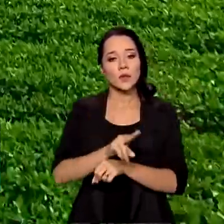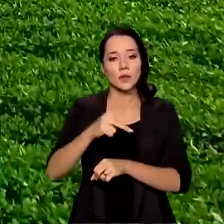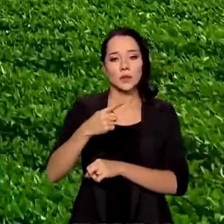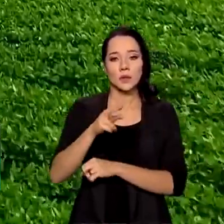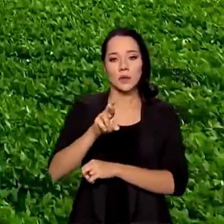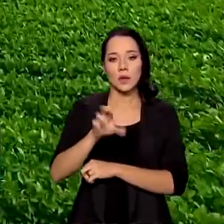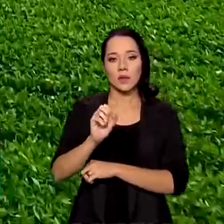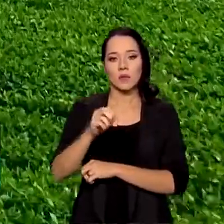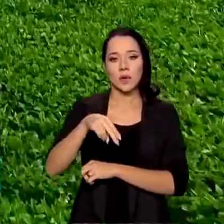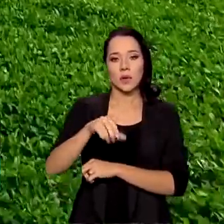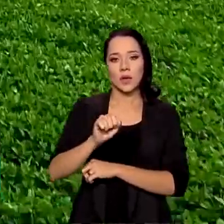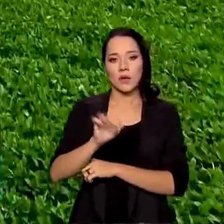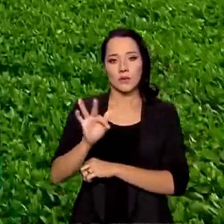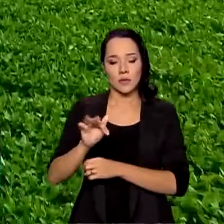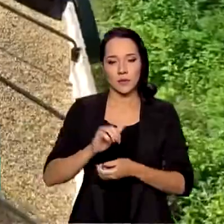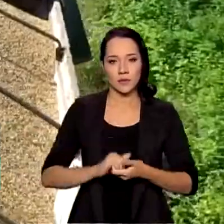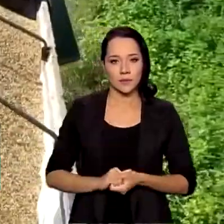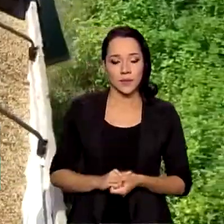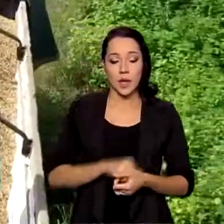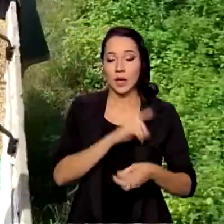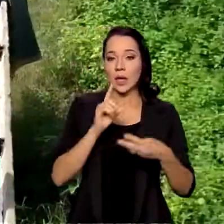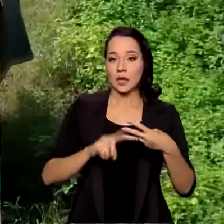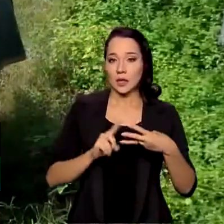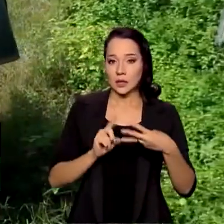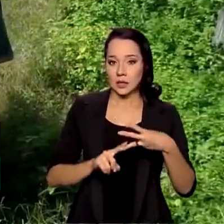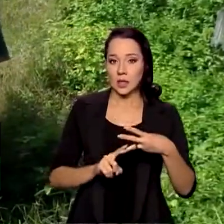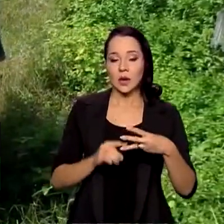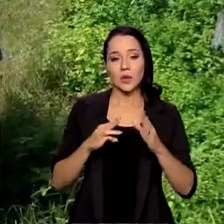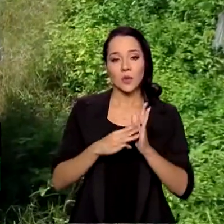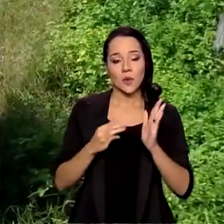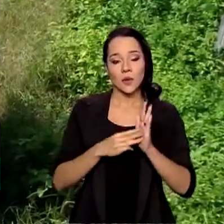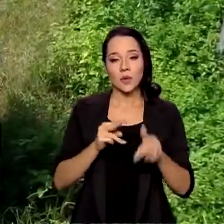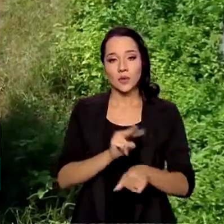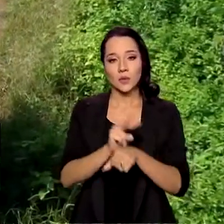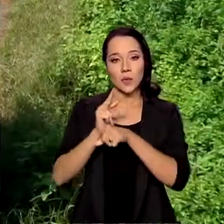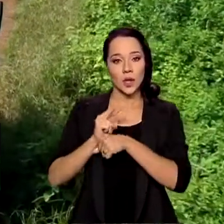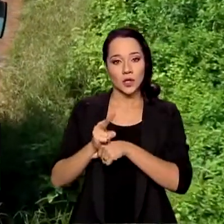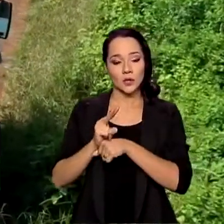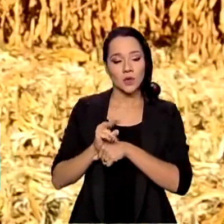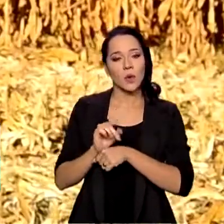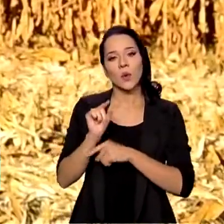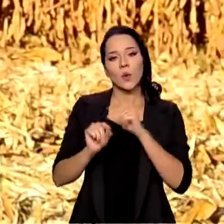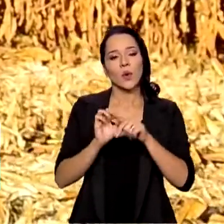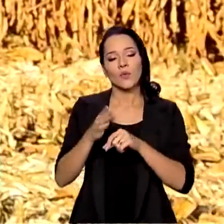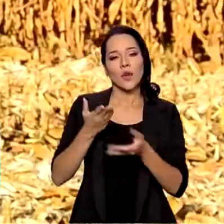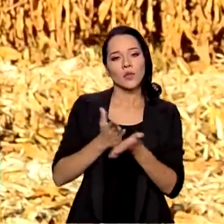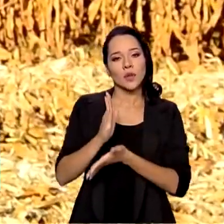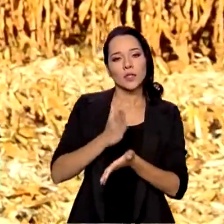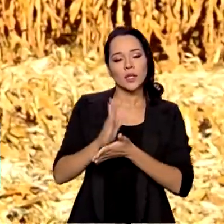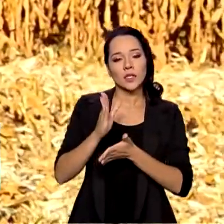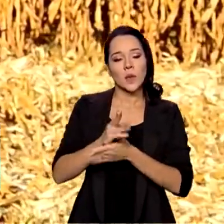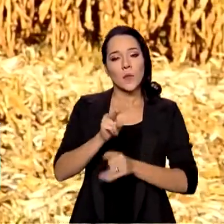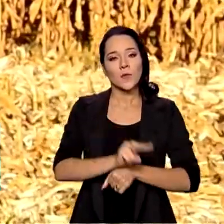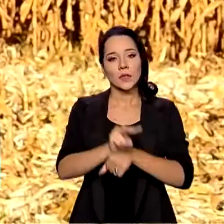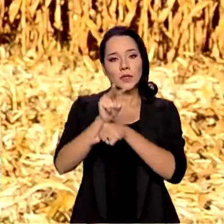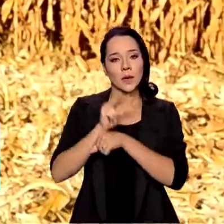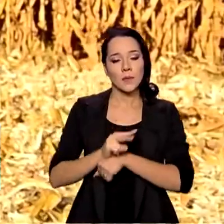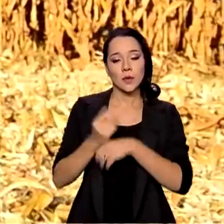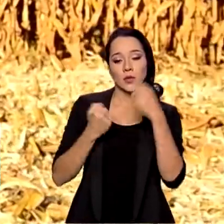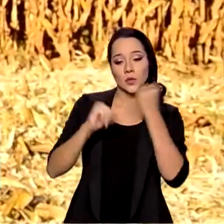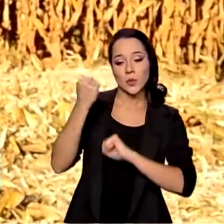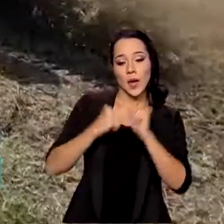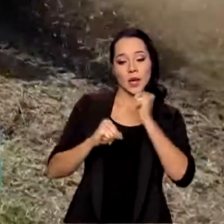Pronaf Bioeconomia. E a terceira mudança no Manual de Crédito Rural foi a autorização para o financiamento de